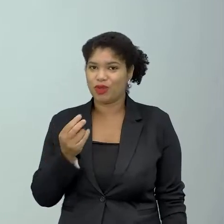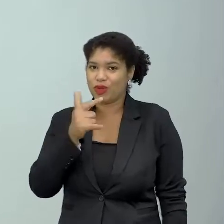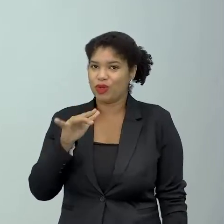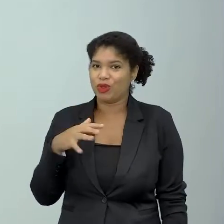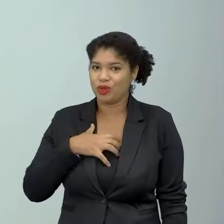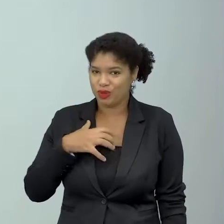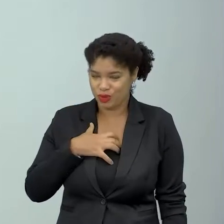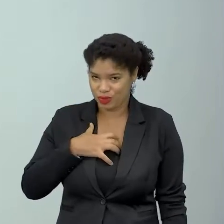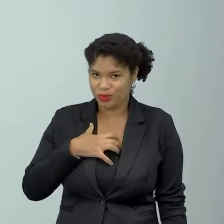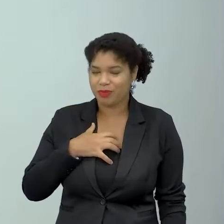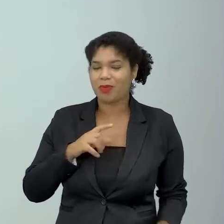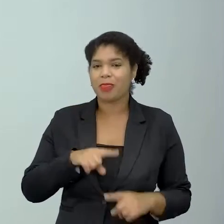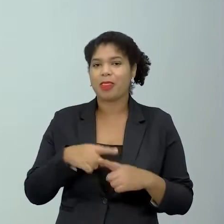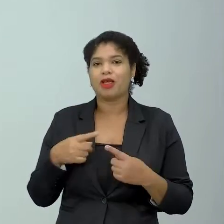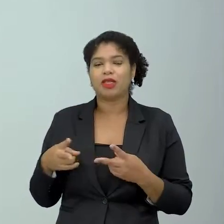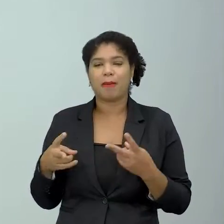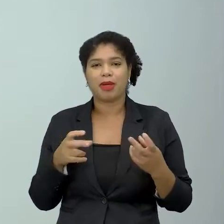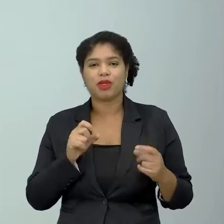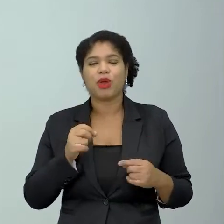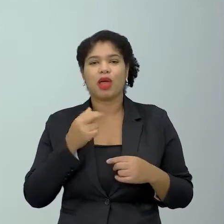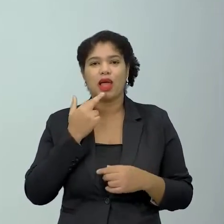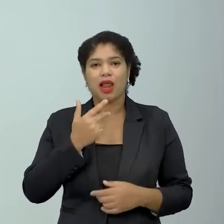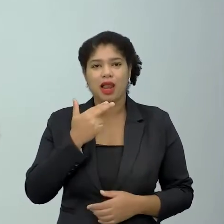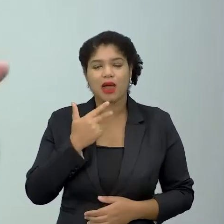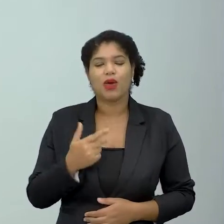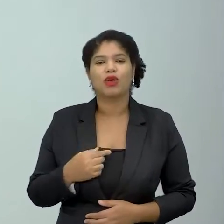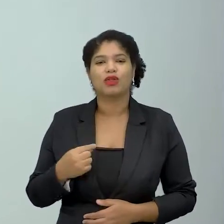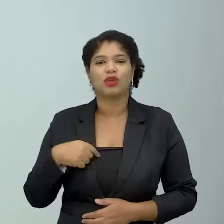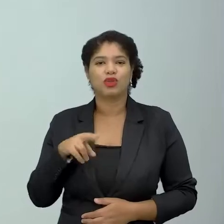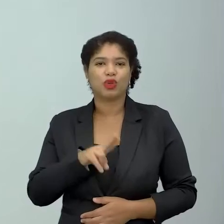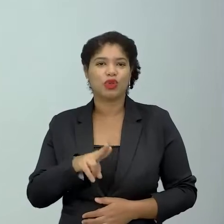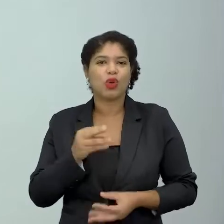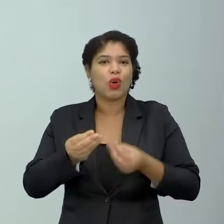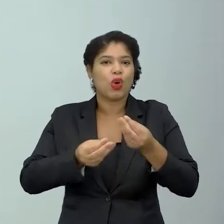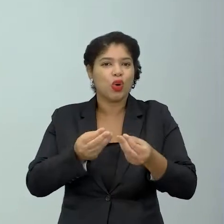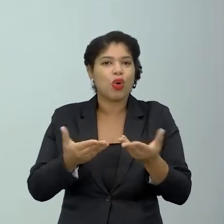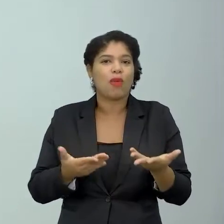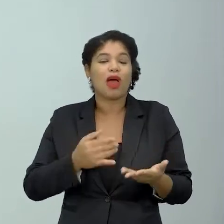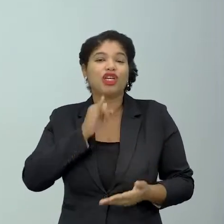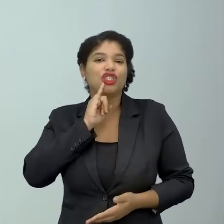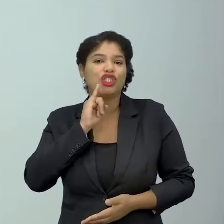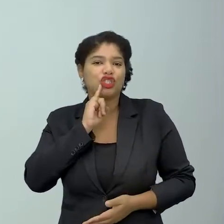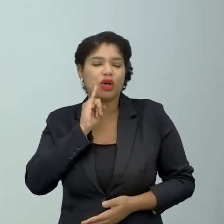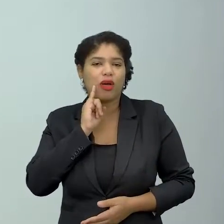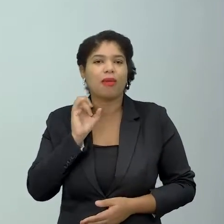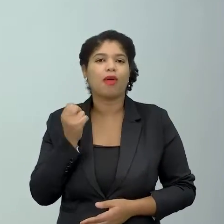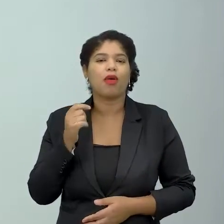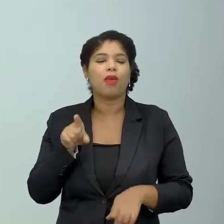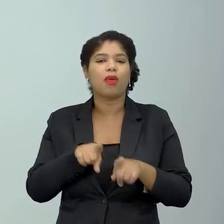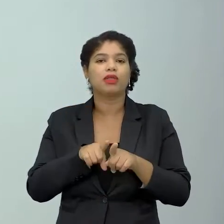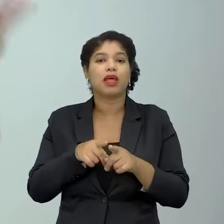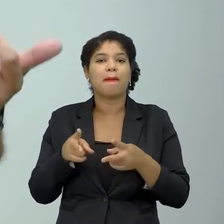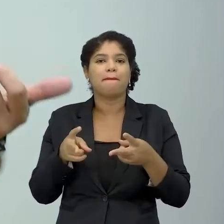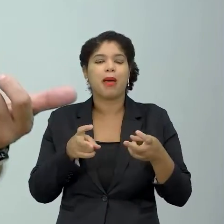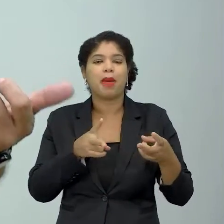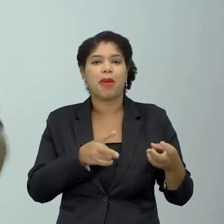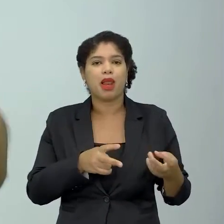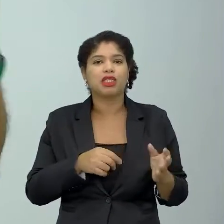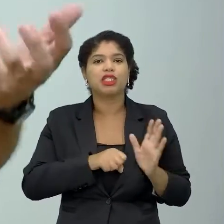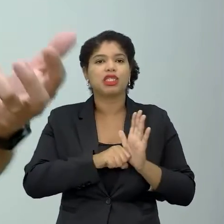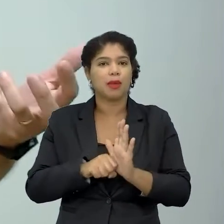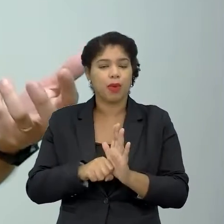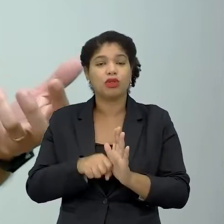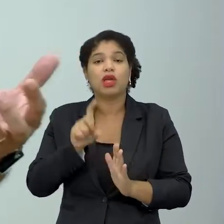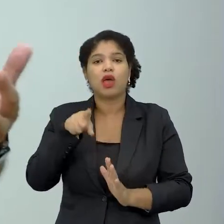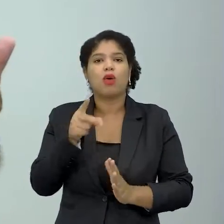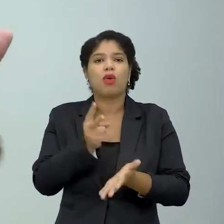a forma como a gente interpreta aquela língua, a forma como a gente interpreta, a forma como a gente usa o idioma hoje, a gente interpreta inclusive os símbolos que estão lá, foram